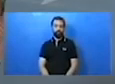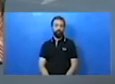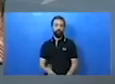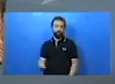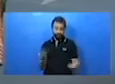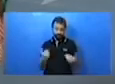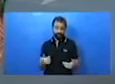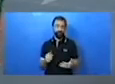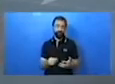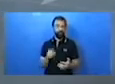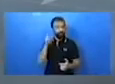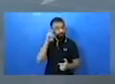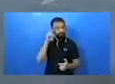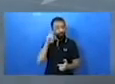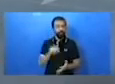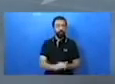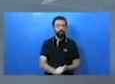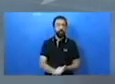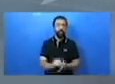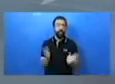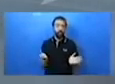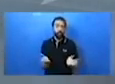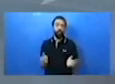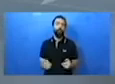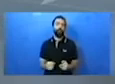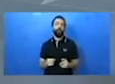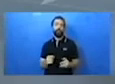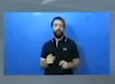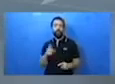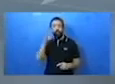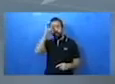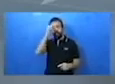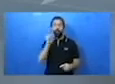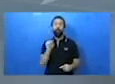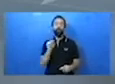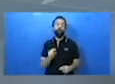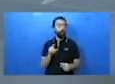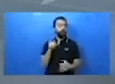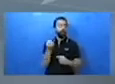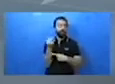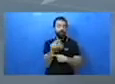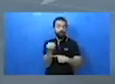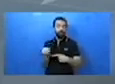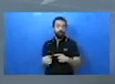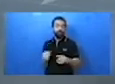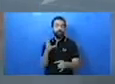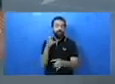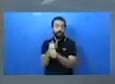vamos retomar, ó. Nós vamos agora aprender a calcular frações. Lembra